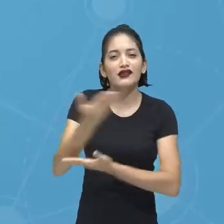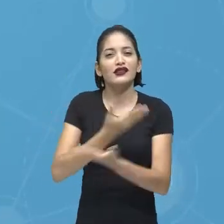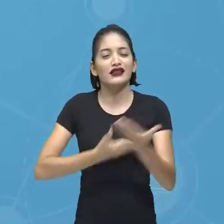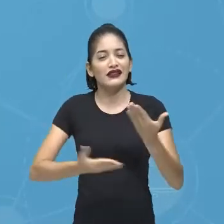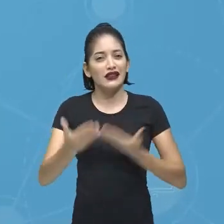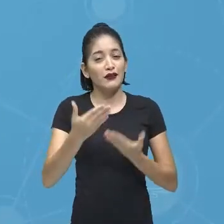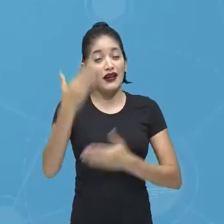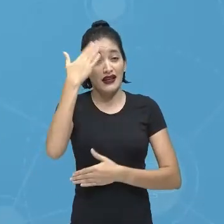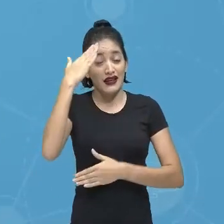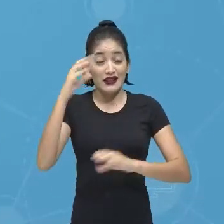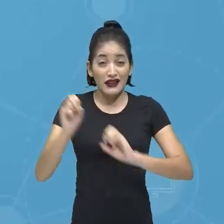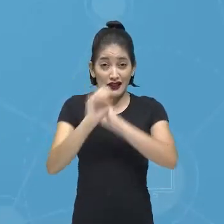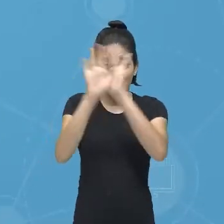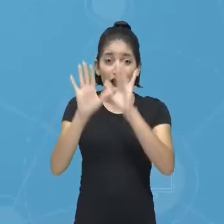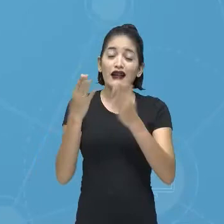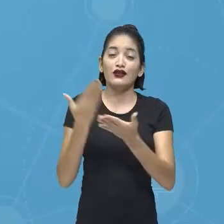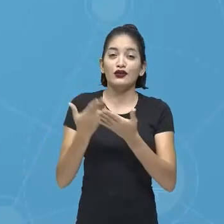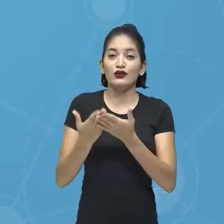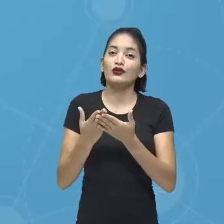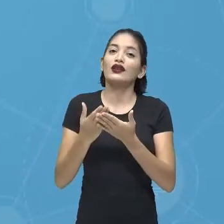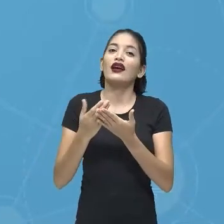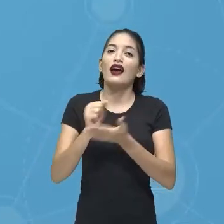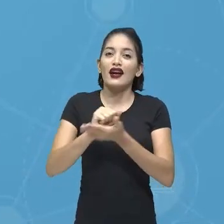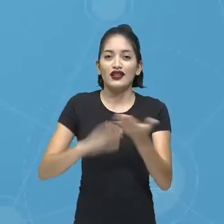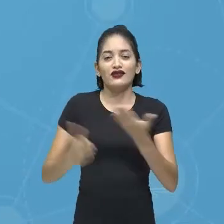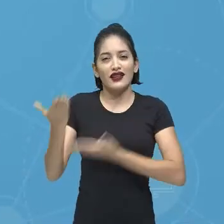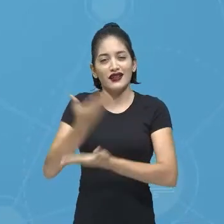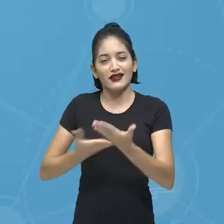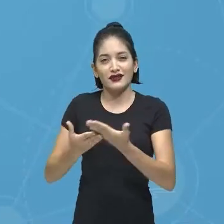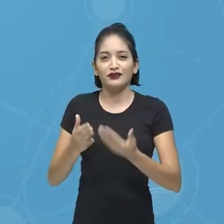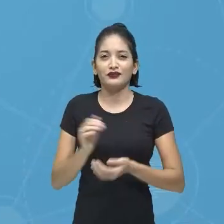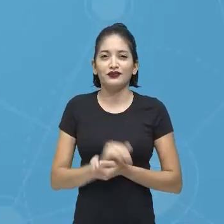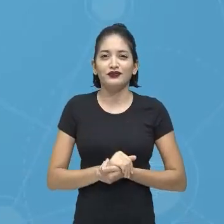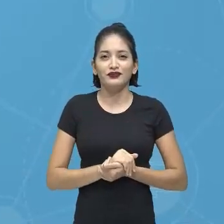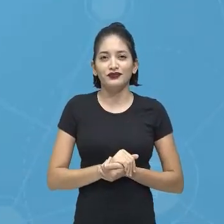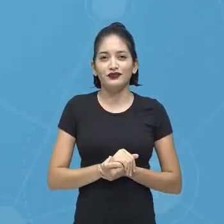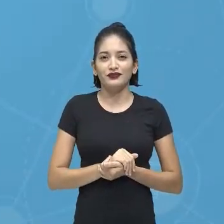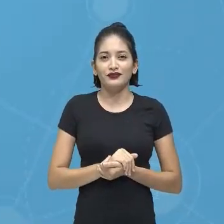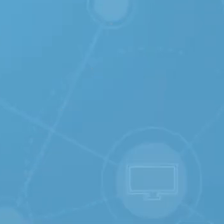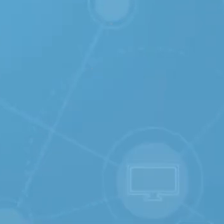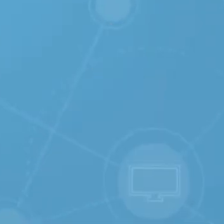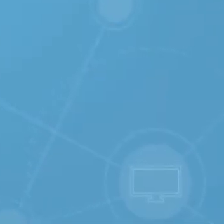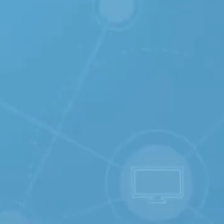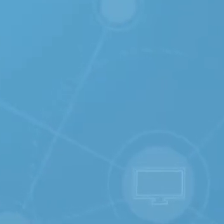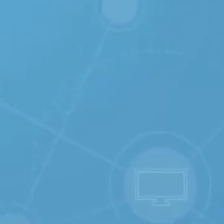para completar a nossa aula, o quê? A nossa dinâmica. Vamos lá?